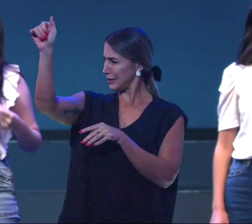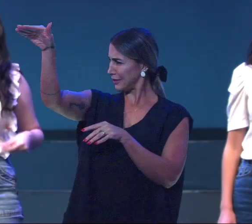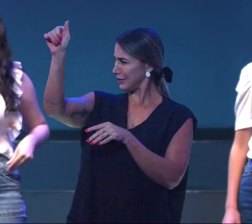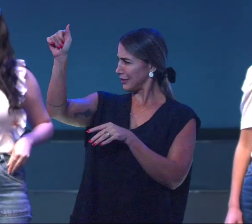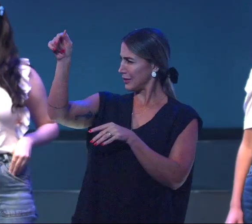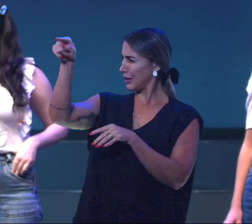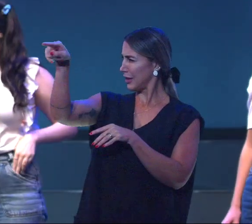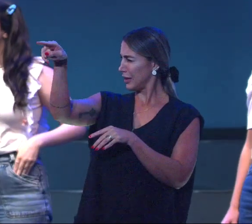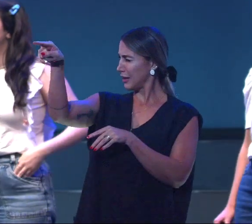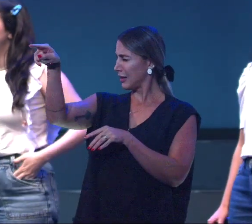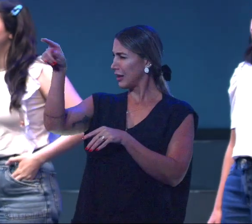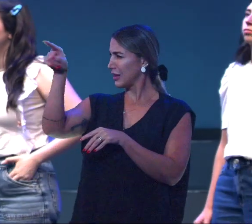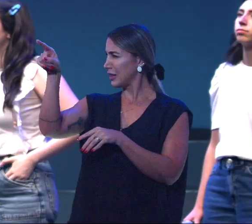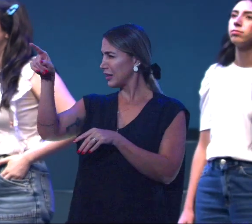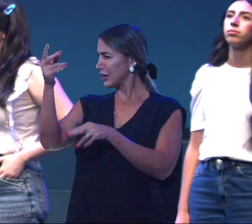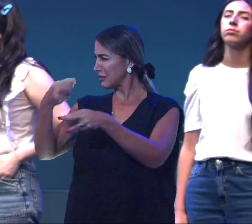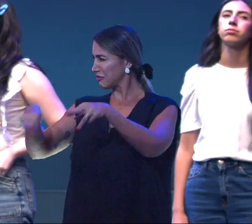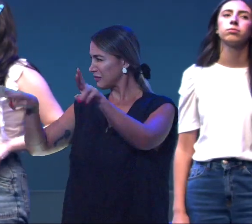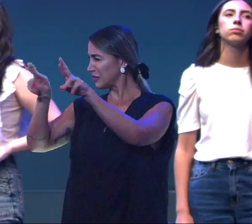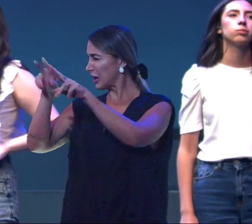Deus vai restaurar